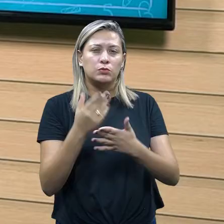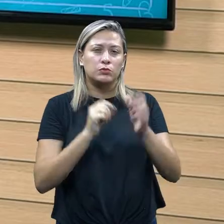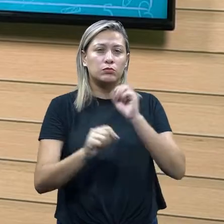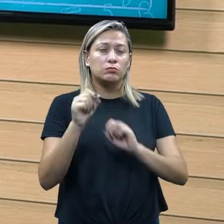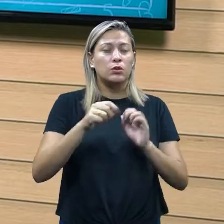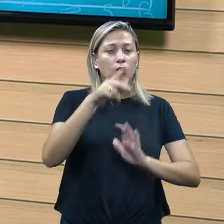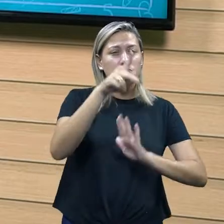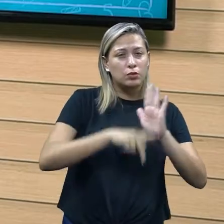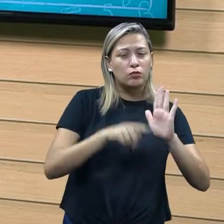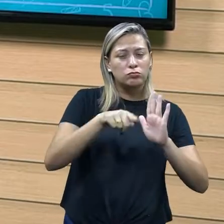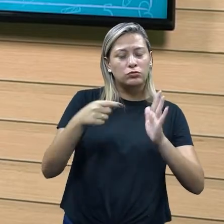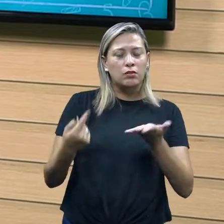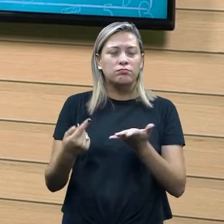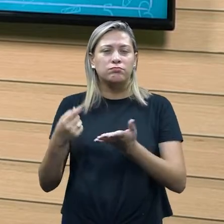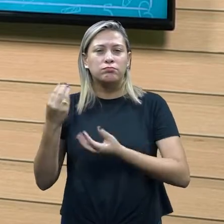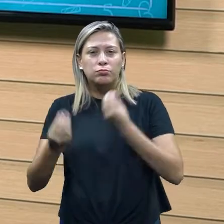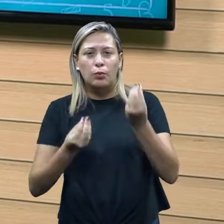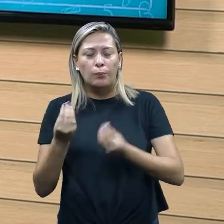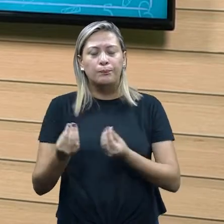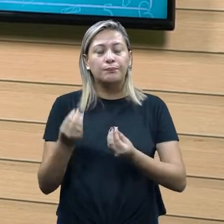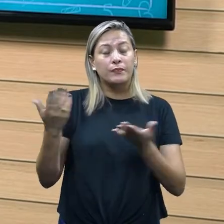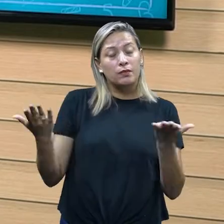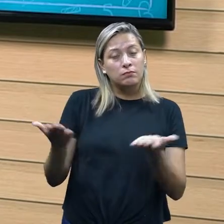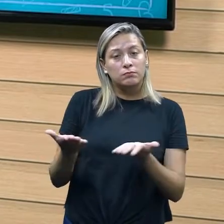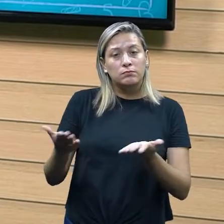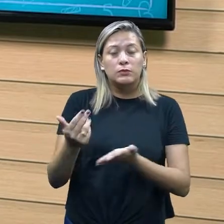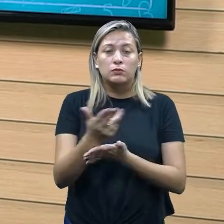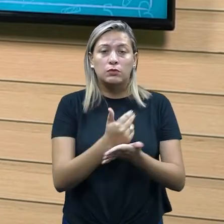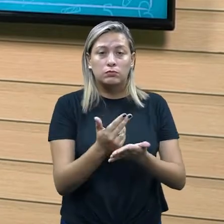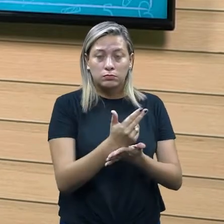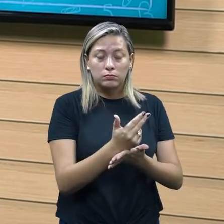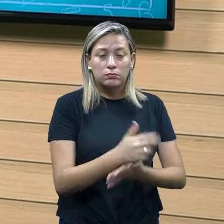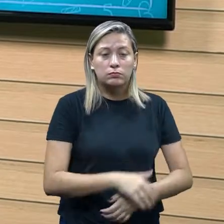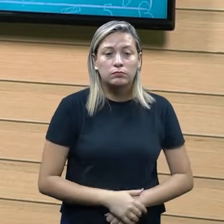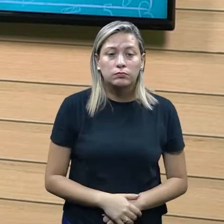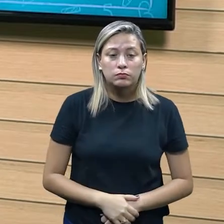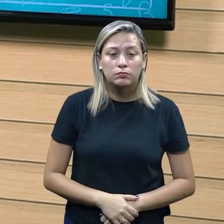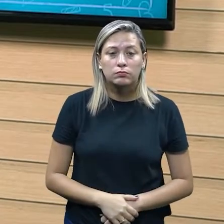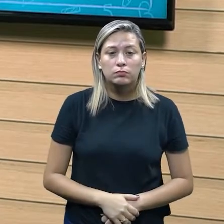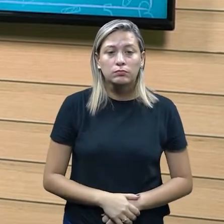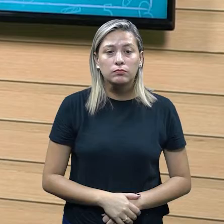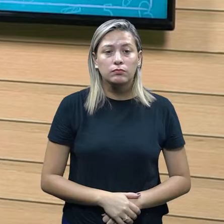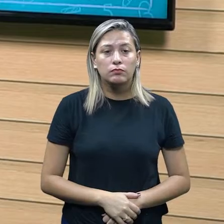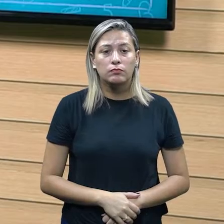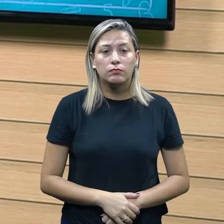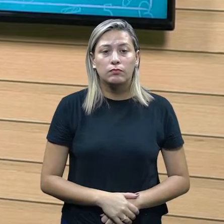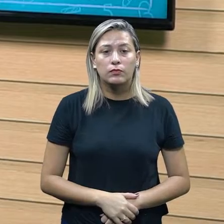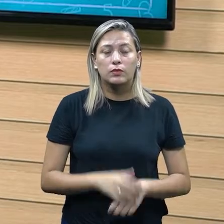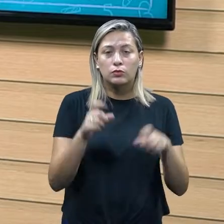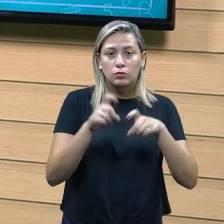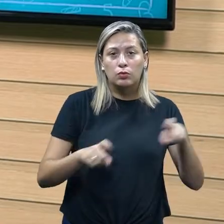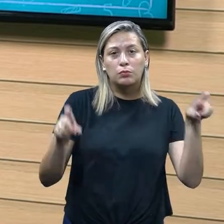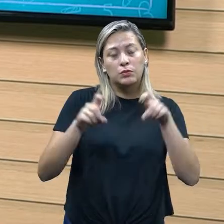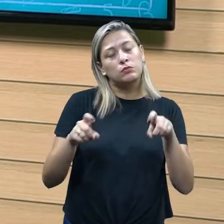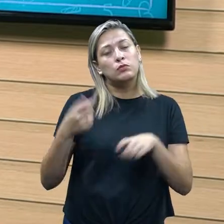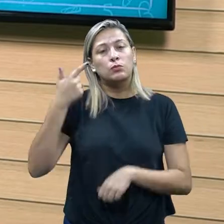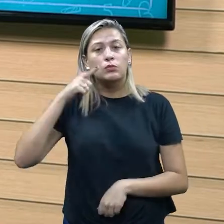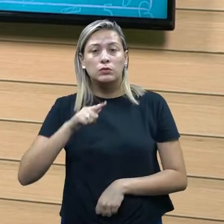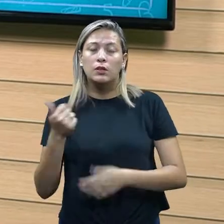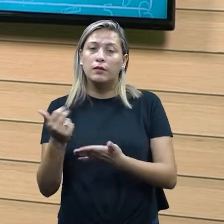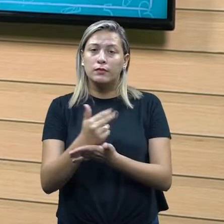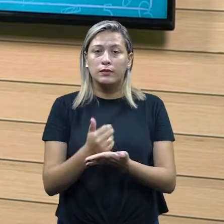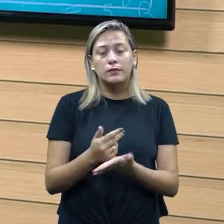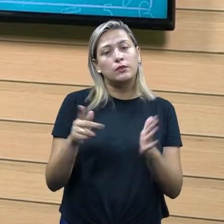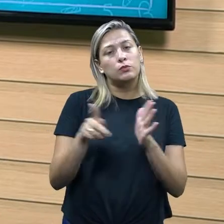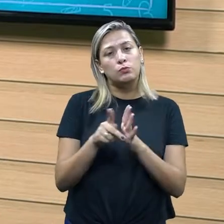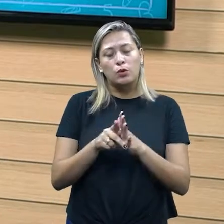do AutoCAD você consegue fazer desenhos de peças, desenhos de máquinas,